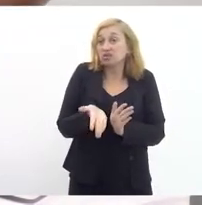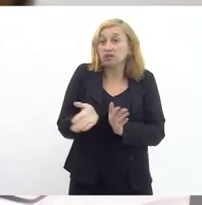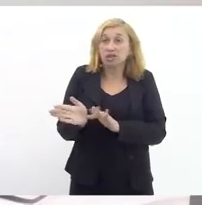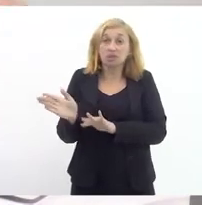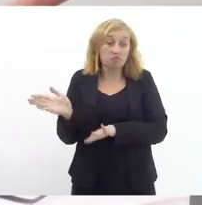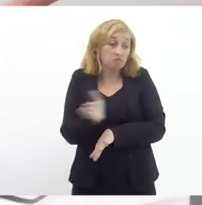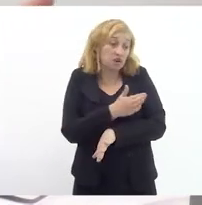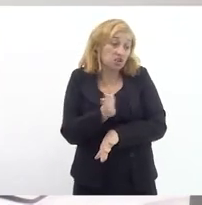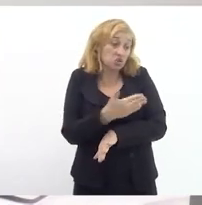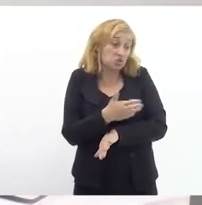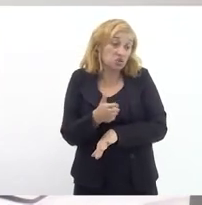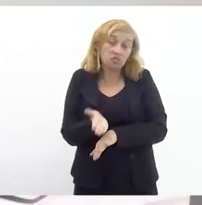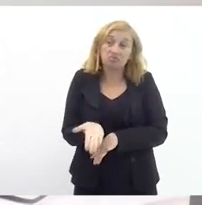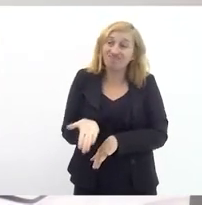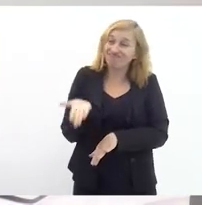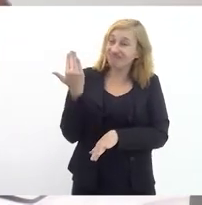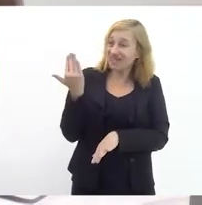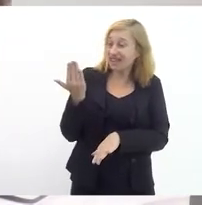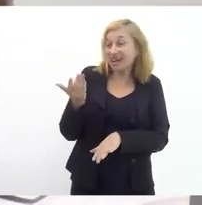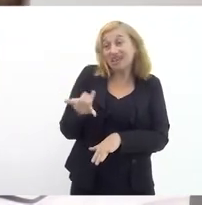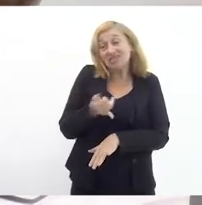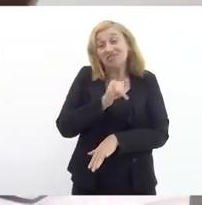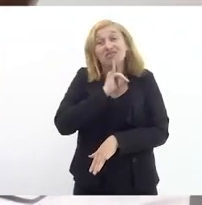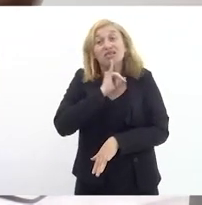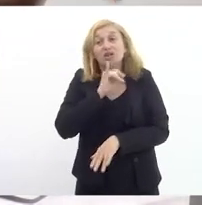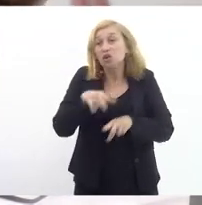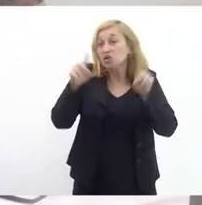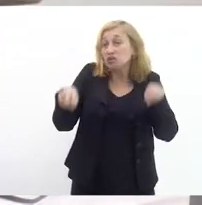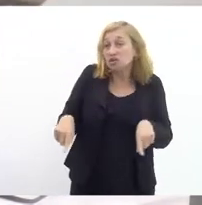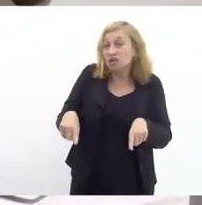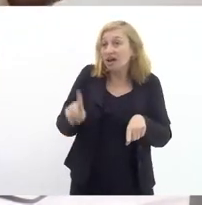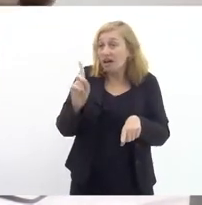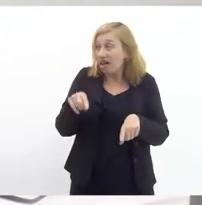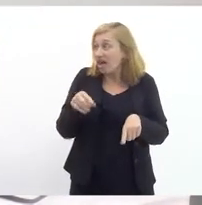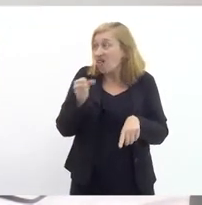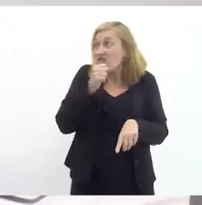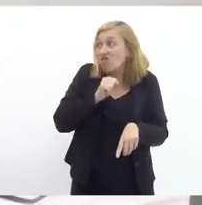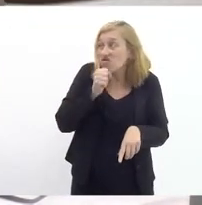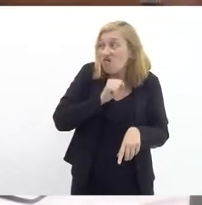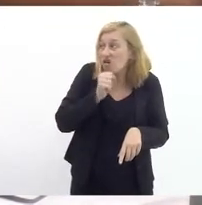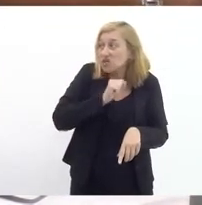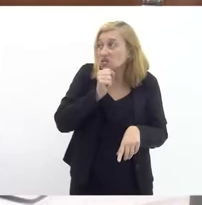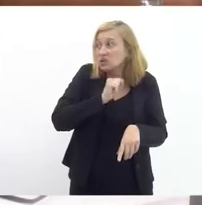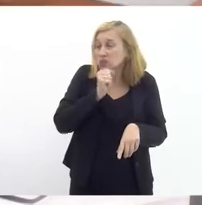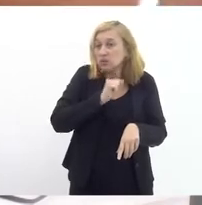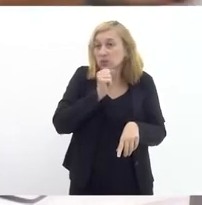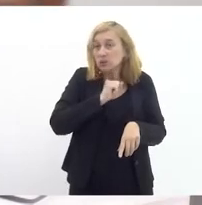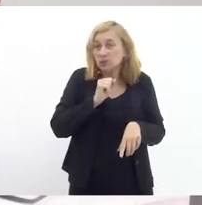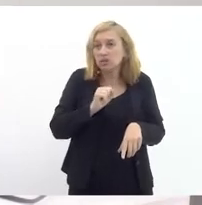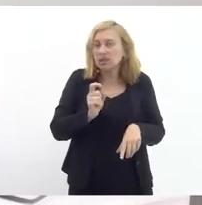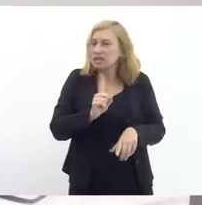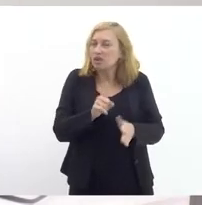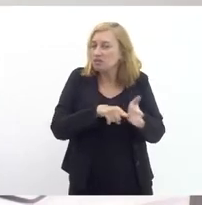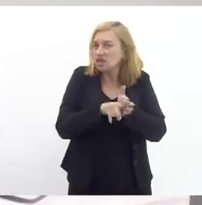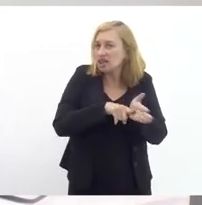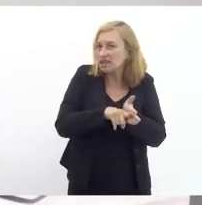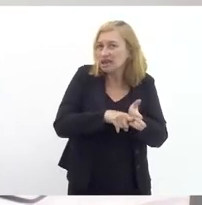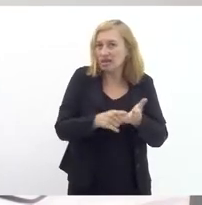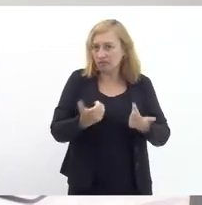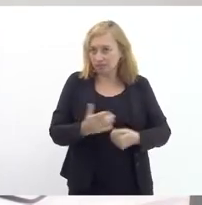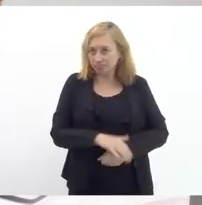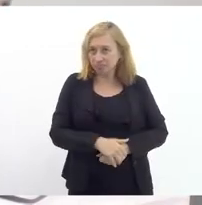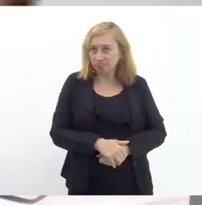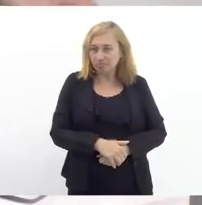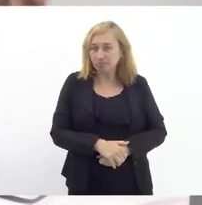trás, infelizmente, os funcionários eram funcionários idosos, então não fiscalizavam.